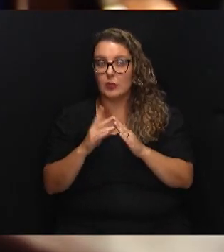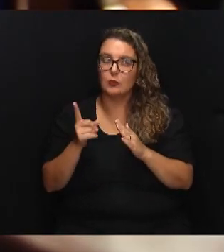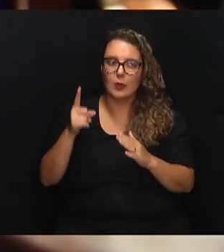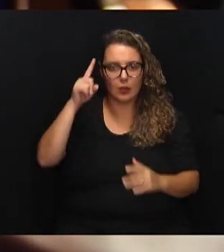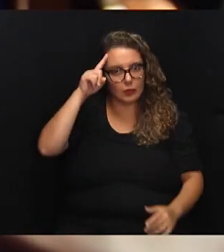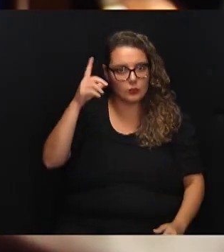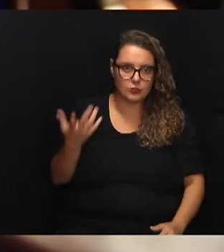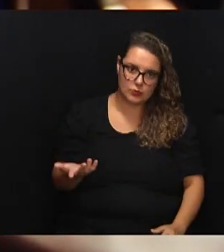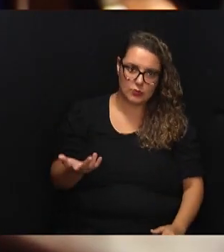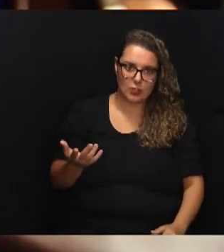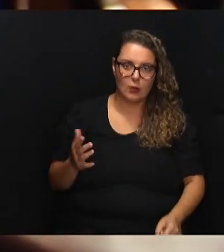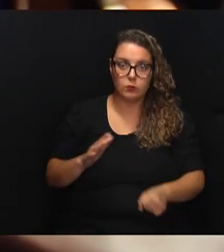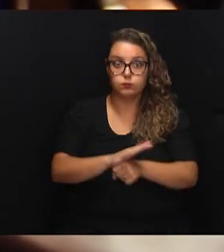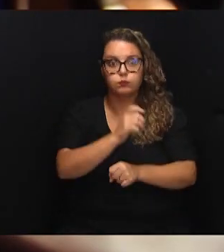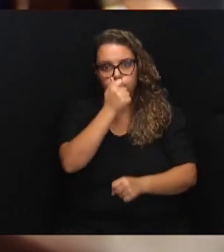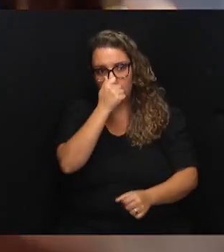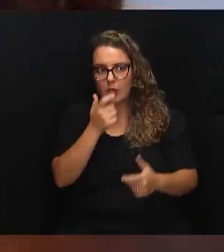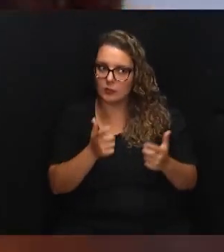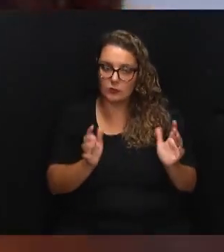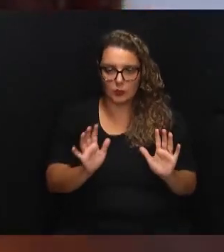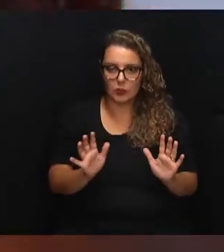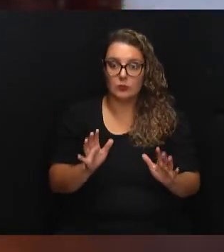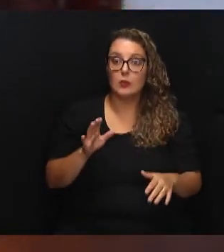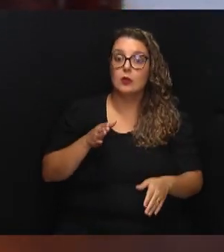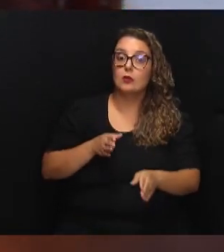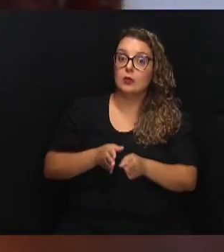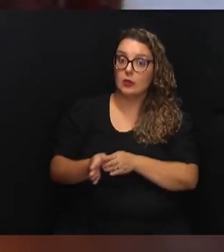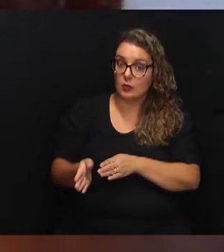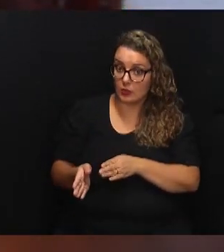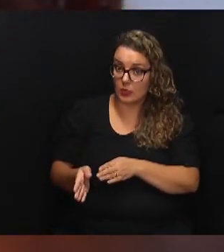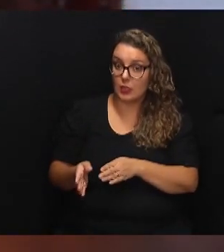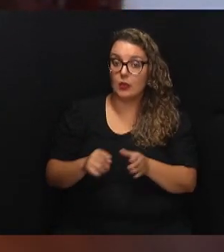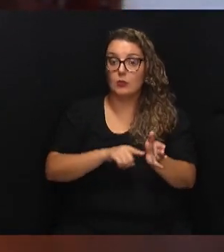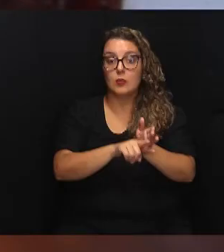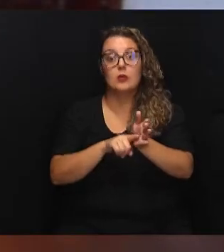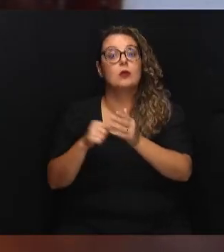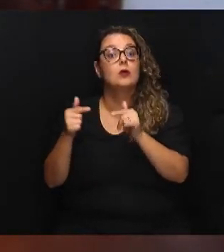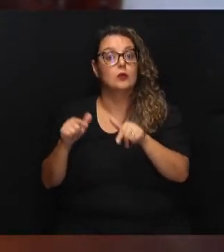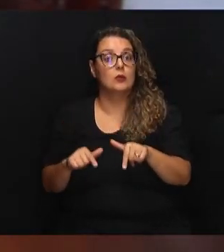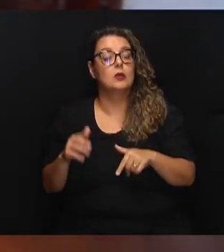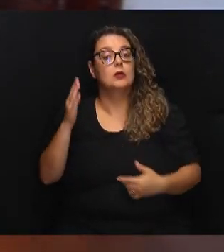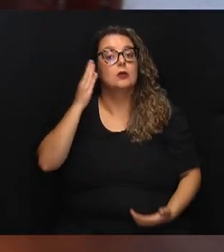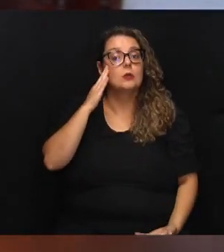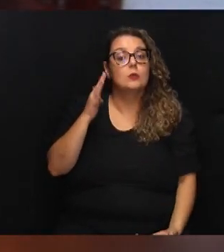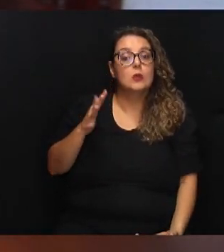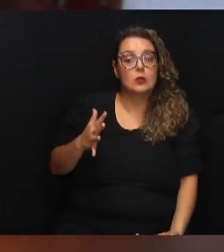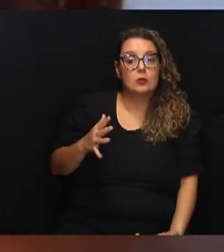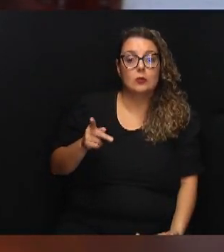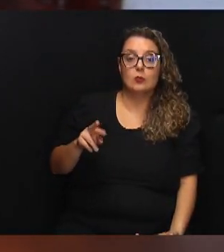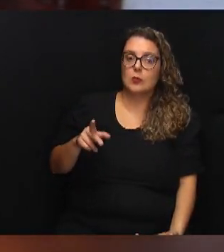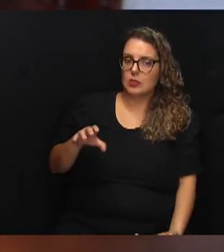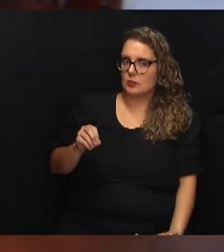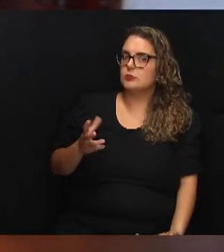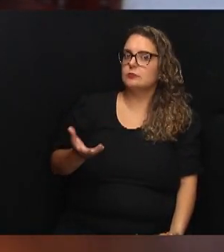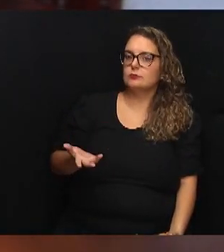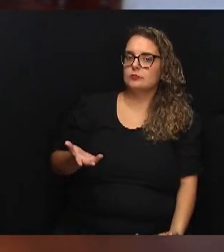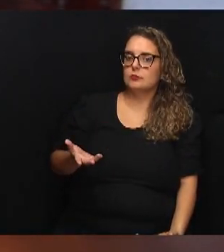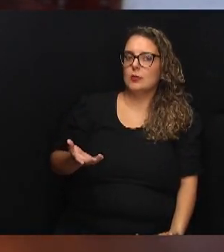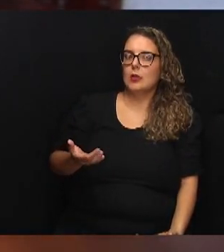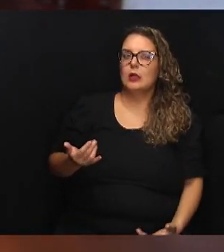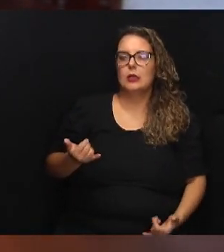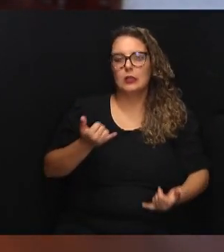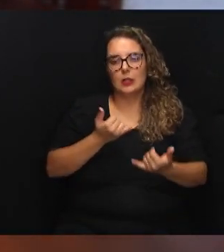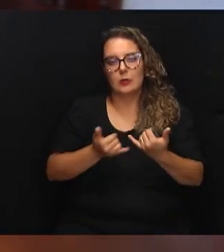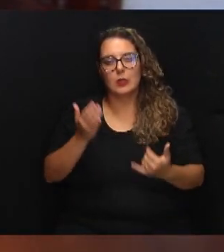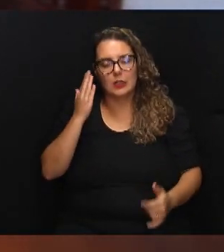que normalmente enche muito. Mas o que eu recomendo é pesquisar, saber onde vai e já saber mais ou menos o preço. Na média, a gente sabe